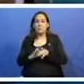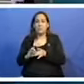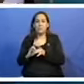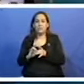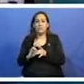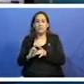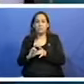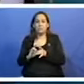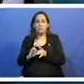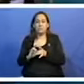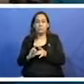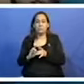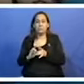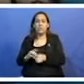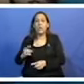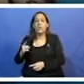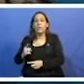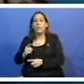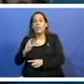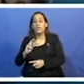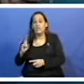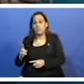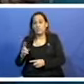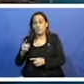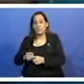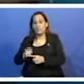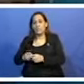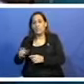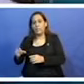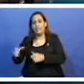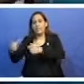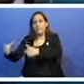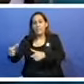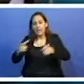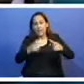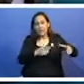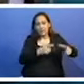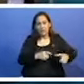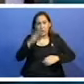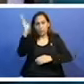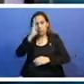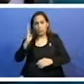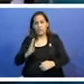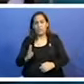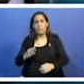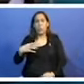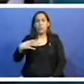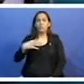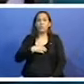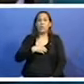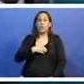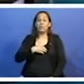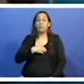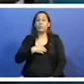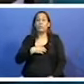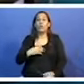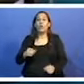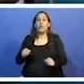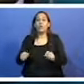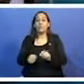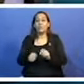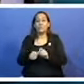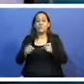Porque cada lugar tem um hábito diferente, né? Nós moramos aqui no Brasil, nós temos o hábito de fazer